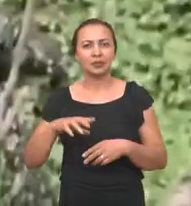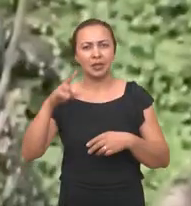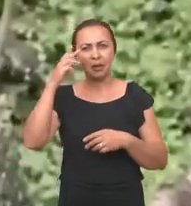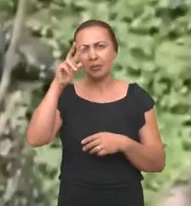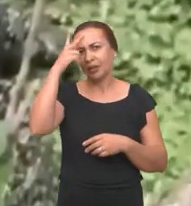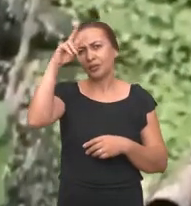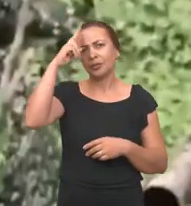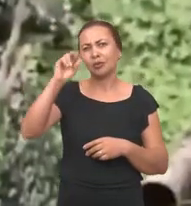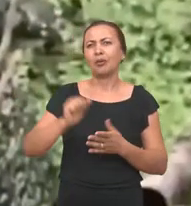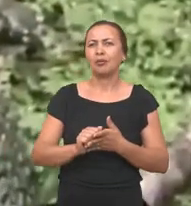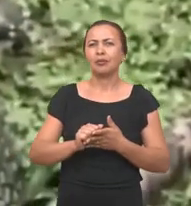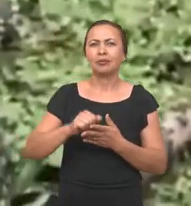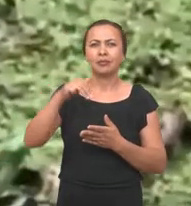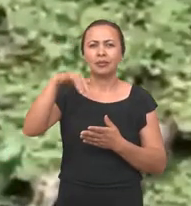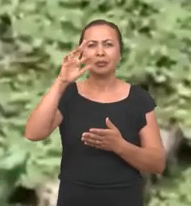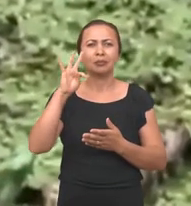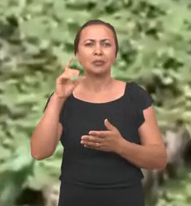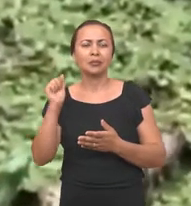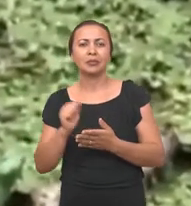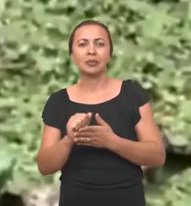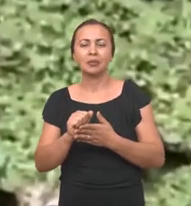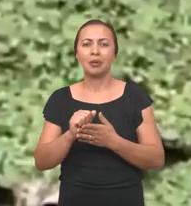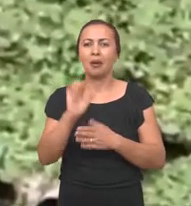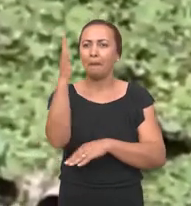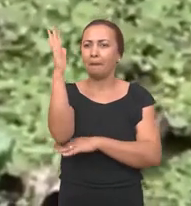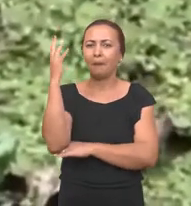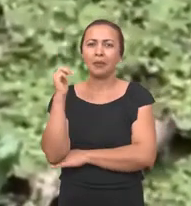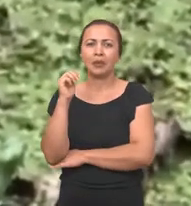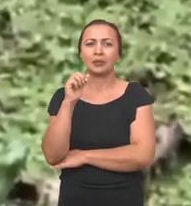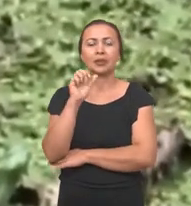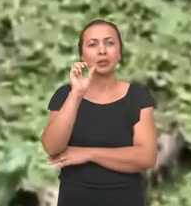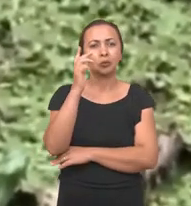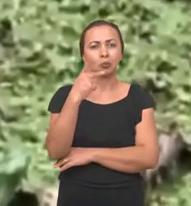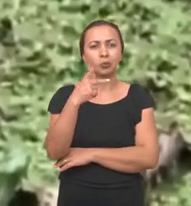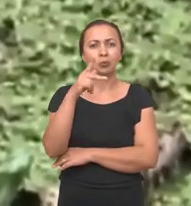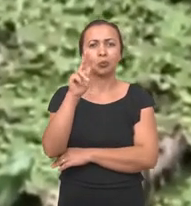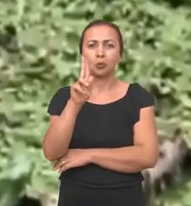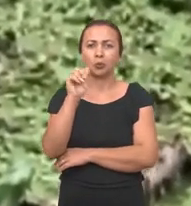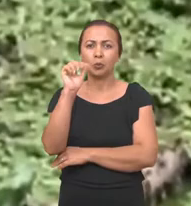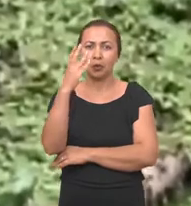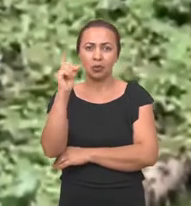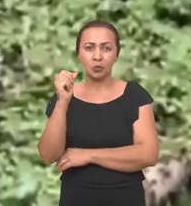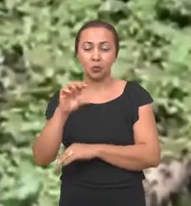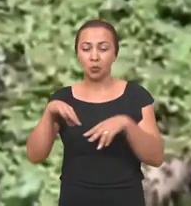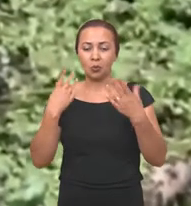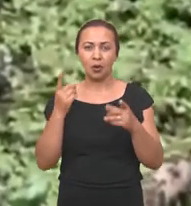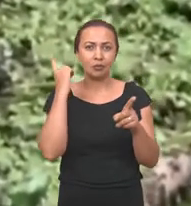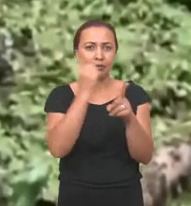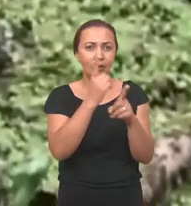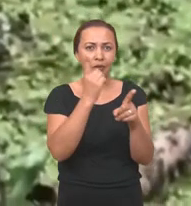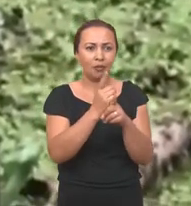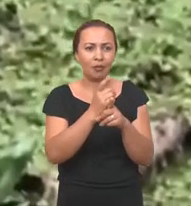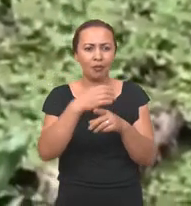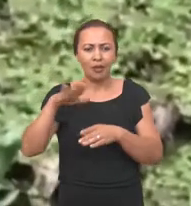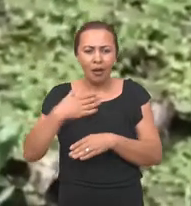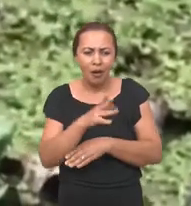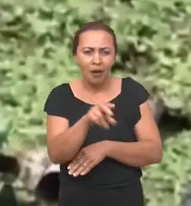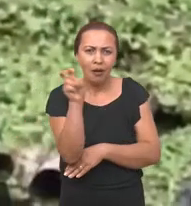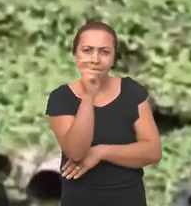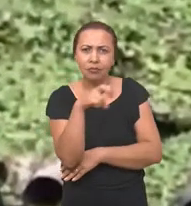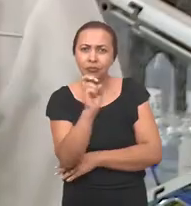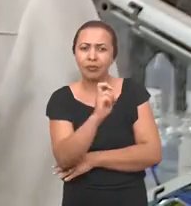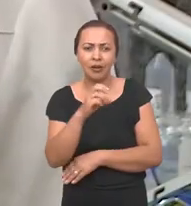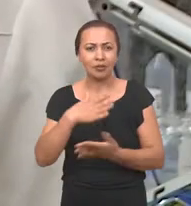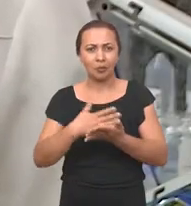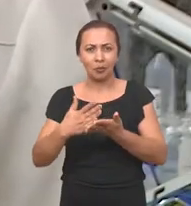mito popular de que esse tejuaçu, quando ele encontra uma serpente e